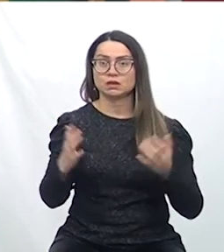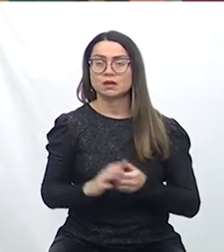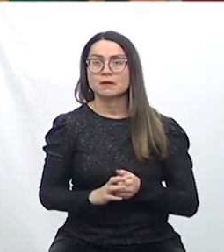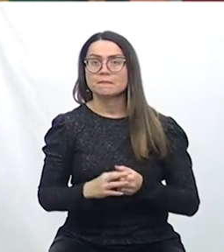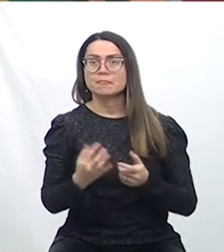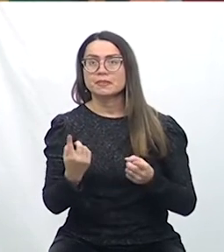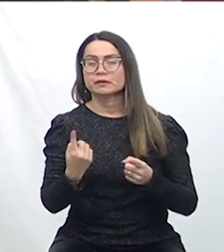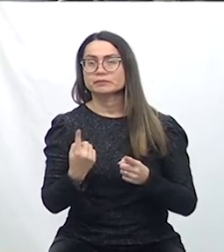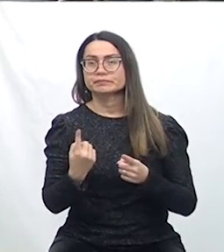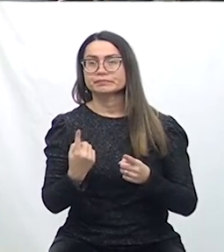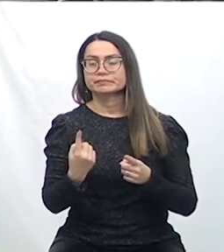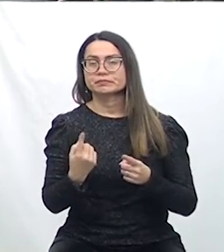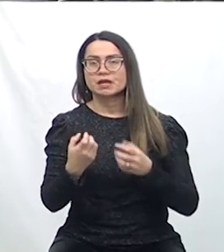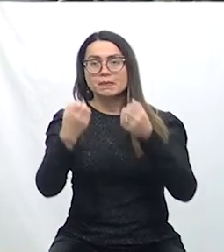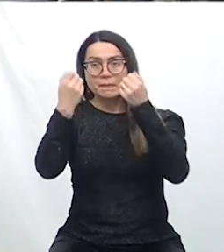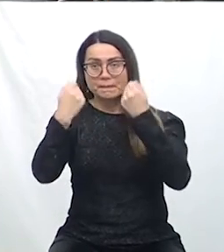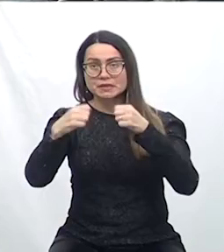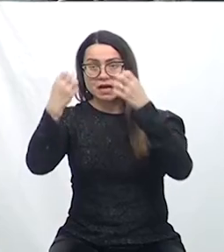usa avião ambulância.